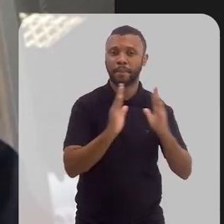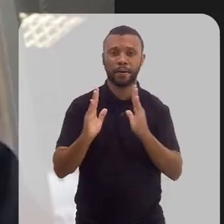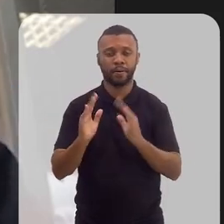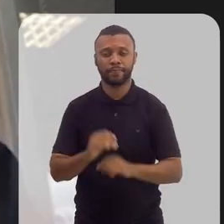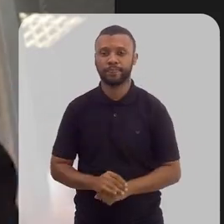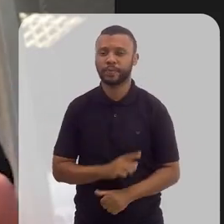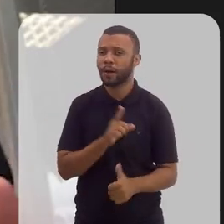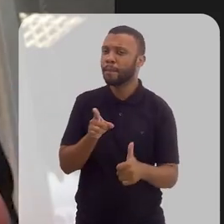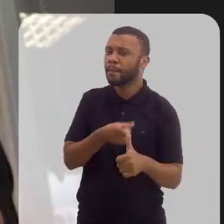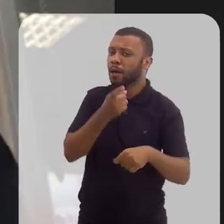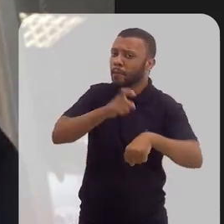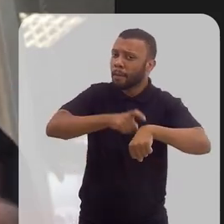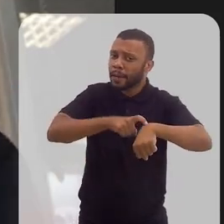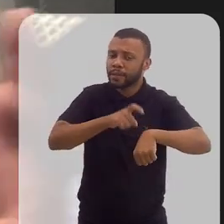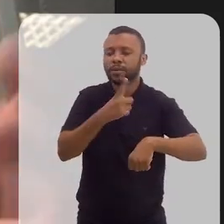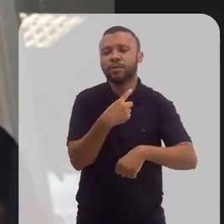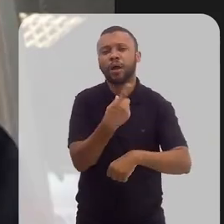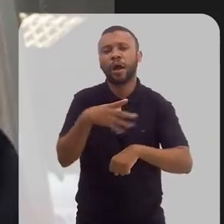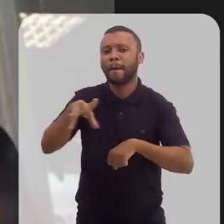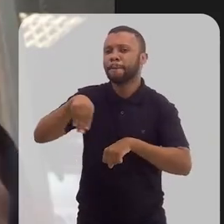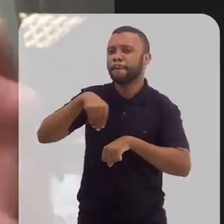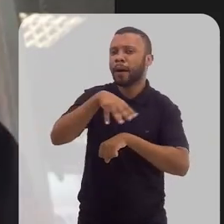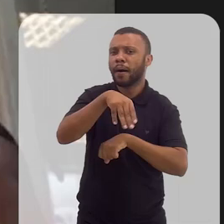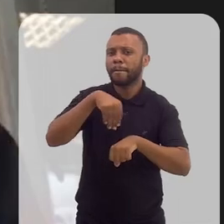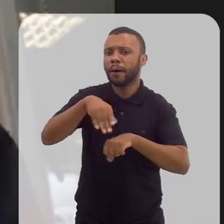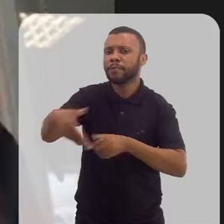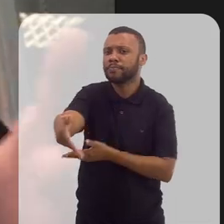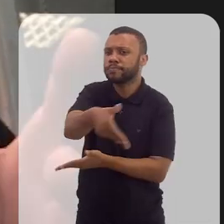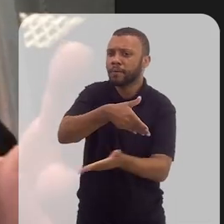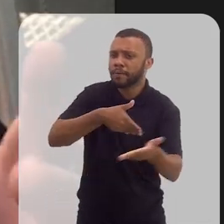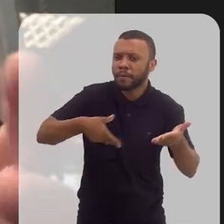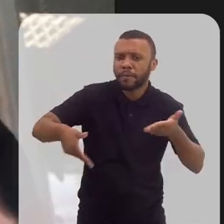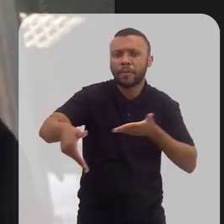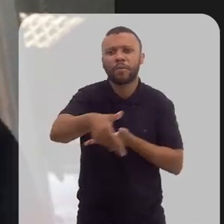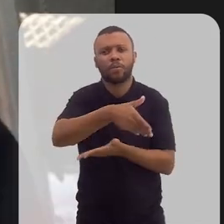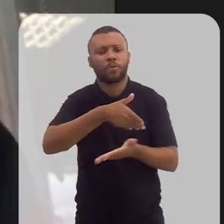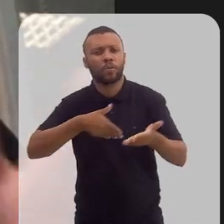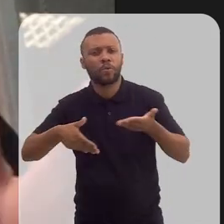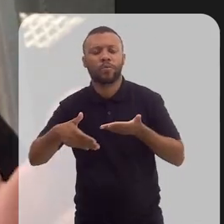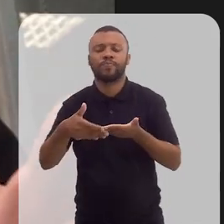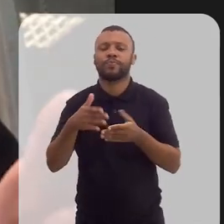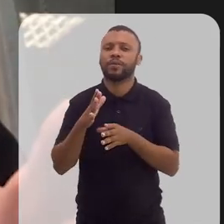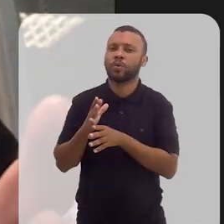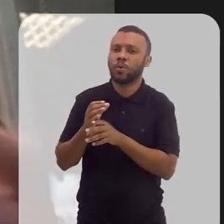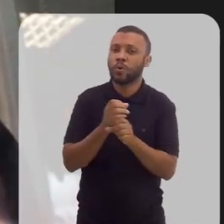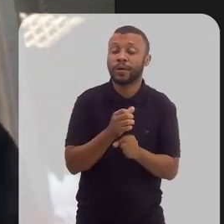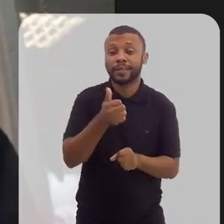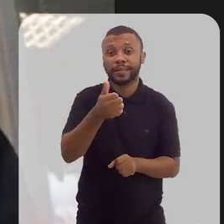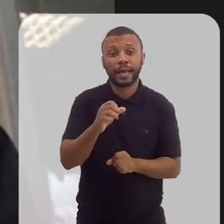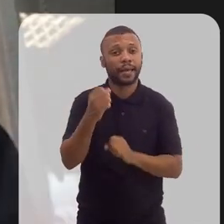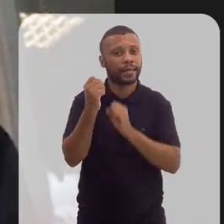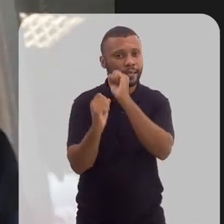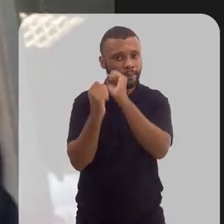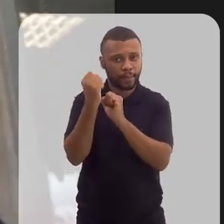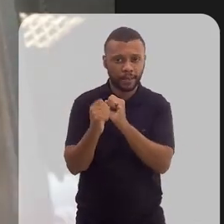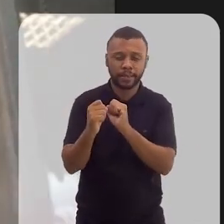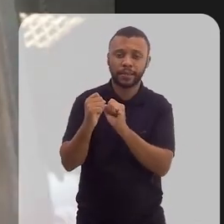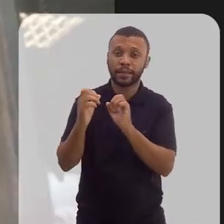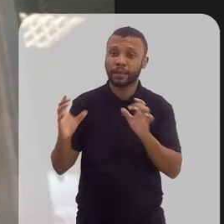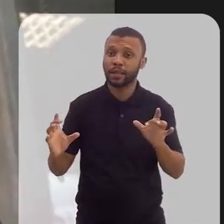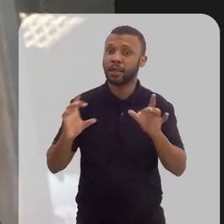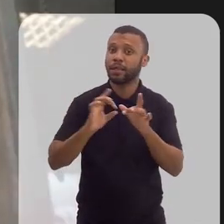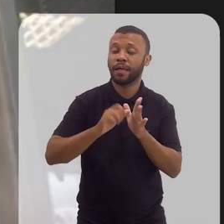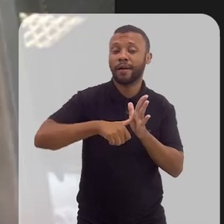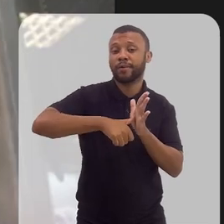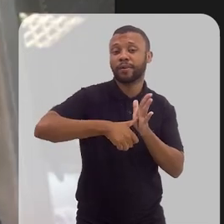que foi compartilhar, o grupo era formado, para ficar mais claro, o grupo era formado por 10 empresas associadas à